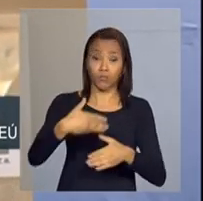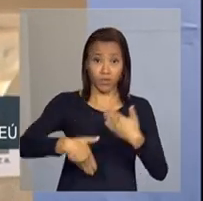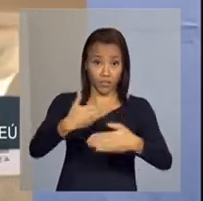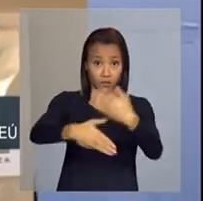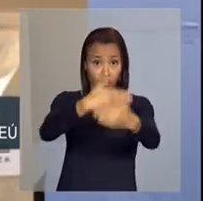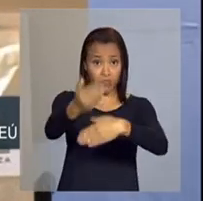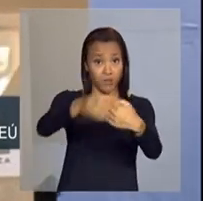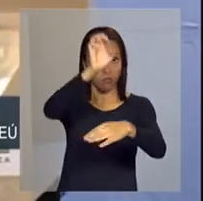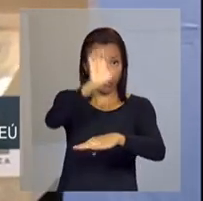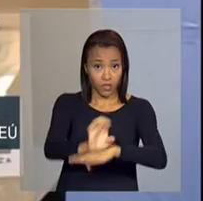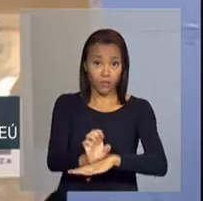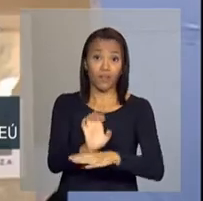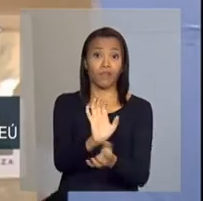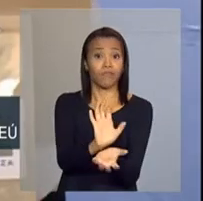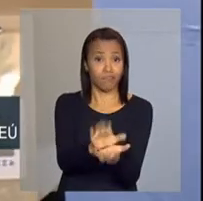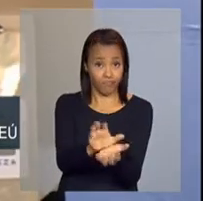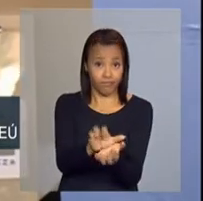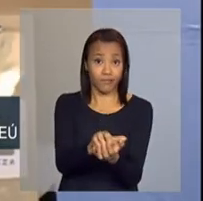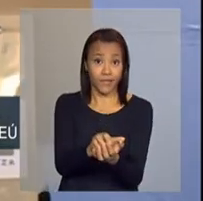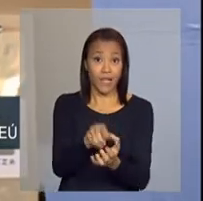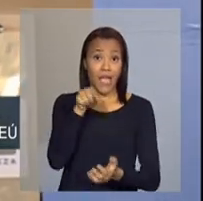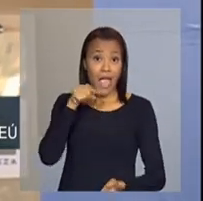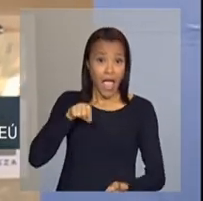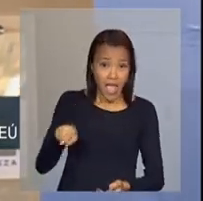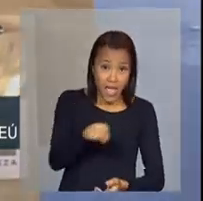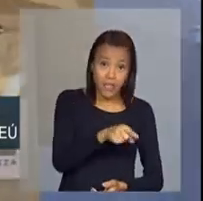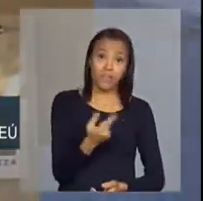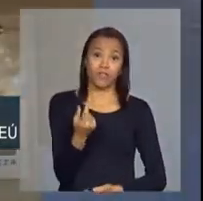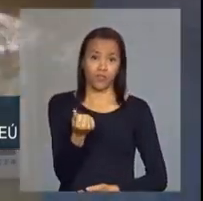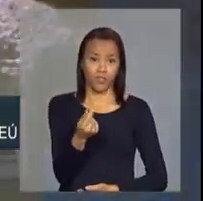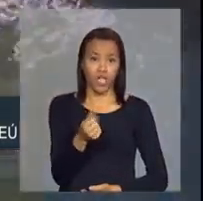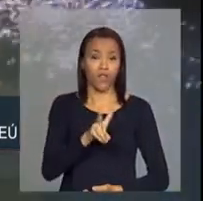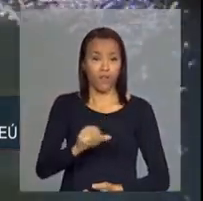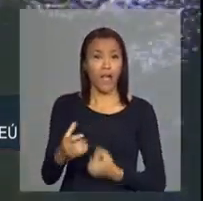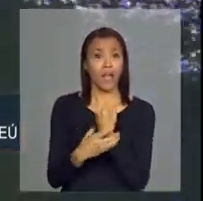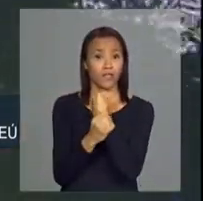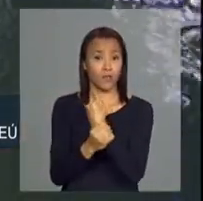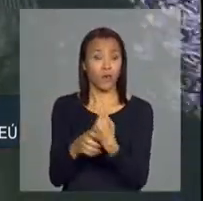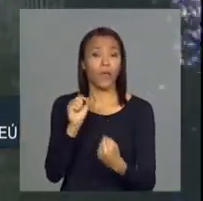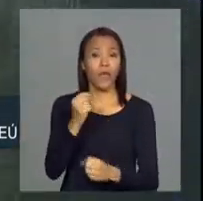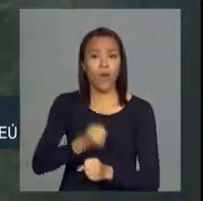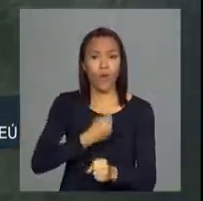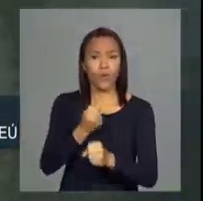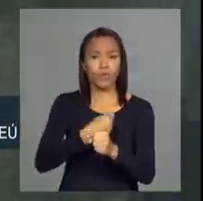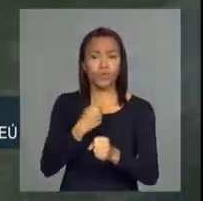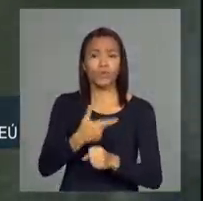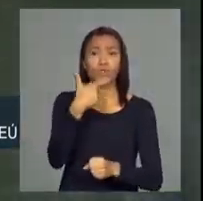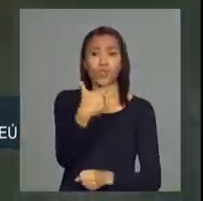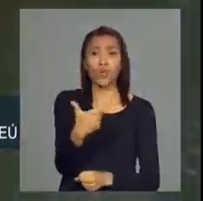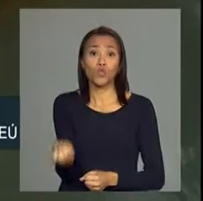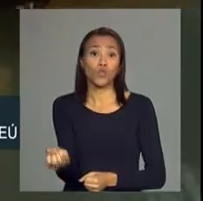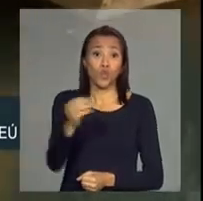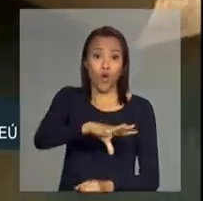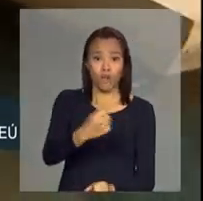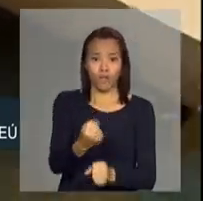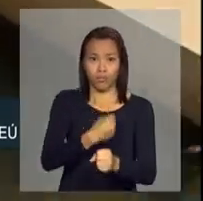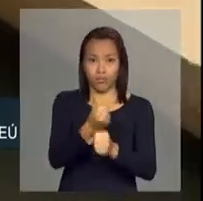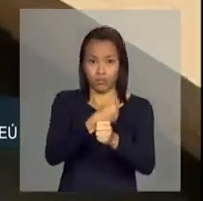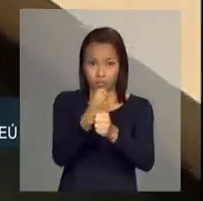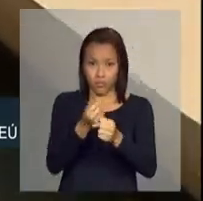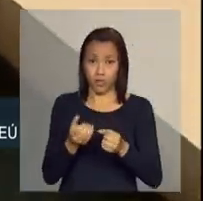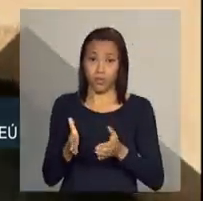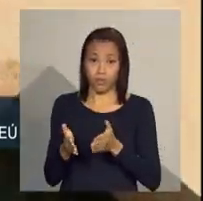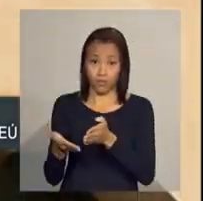do Estado de Pernambuco. Esses recursos garantirão a construção de dois novos terminais, o